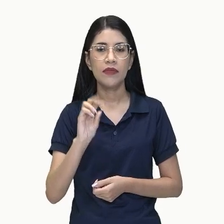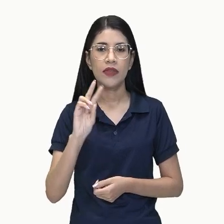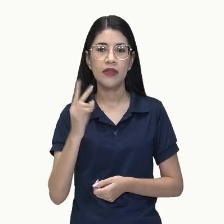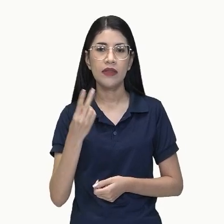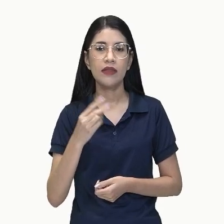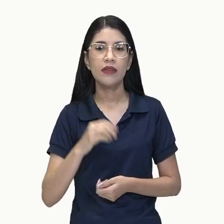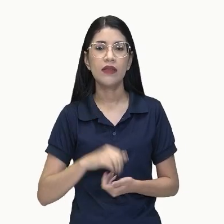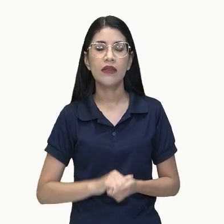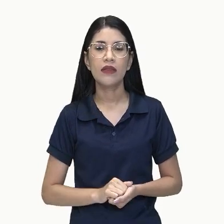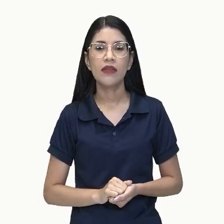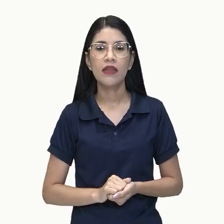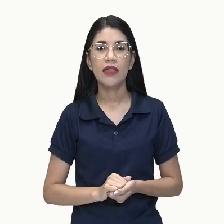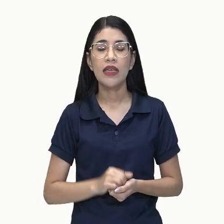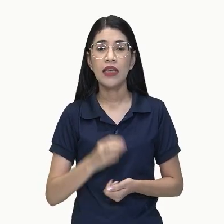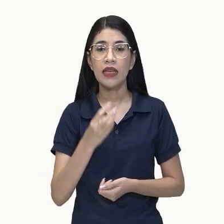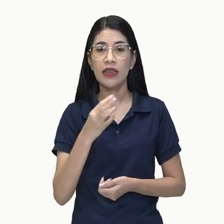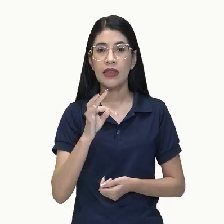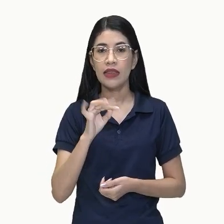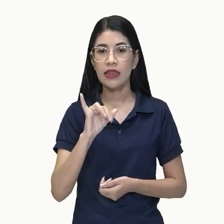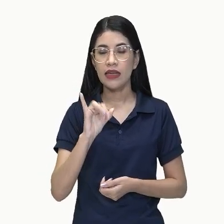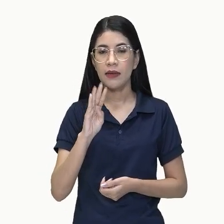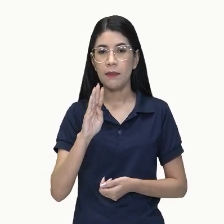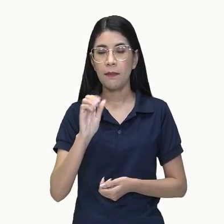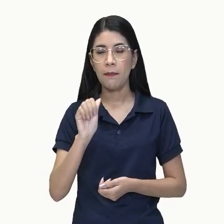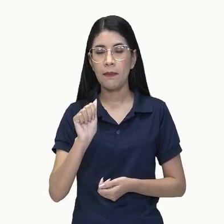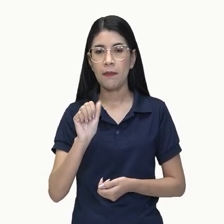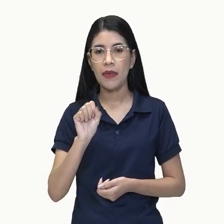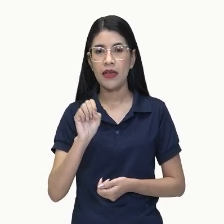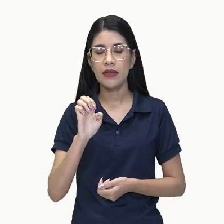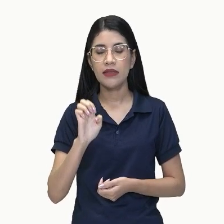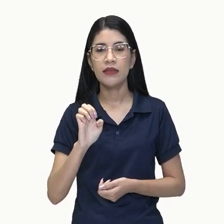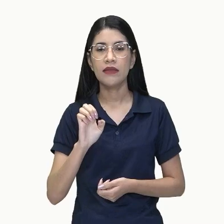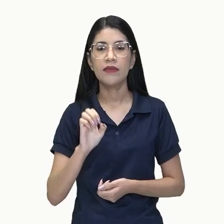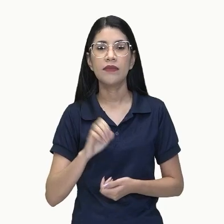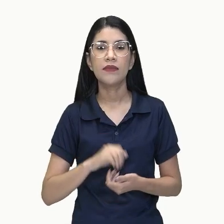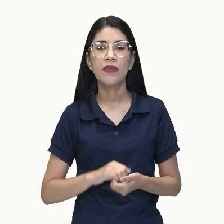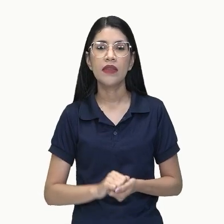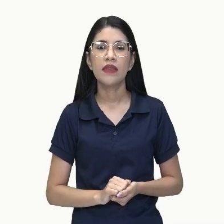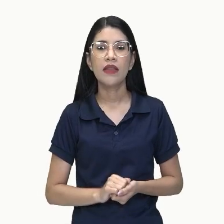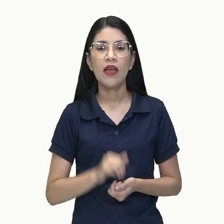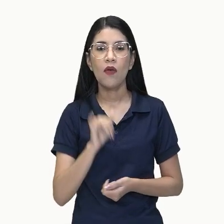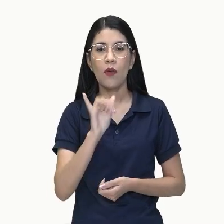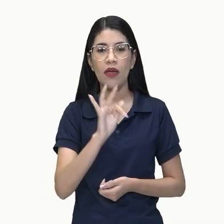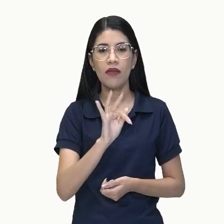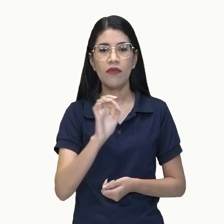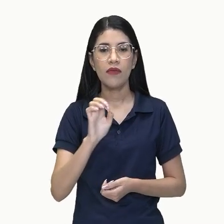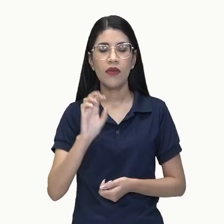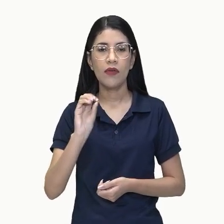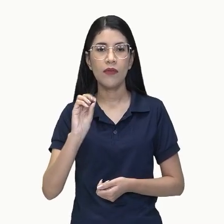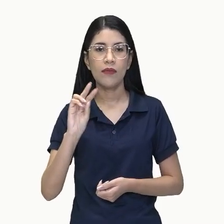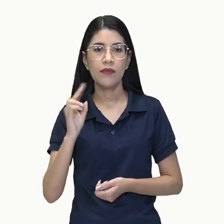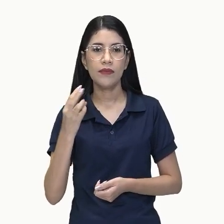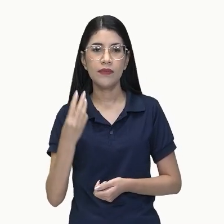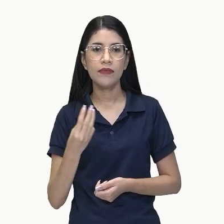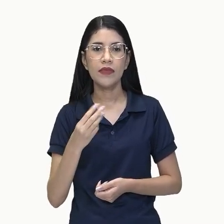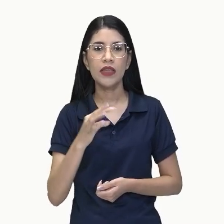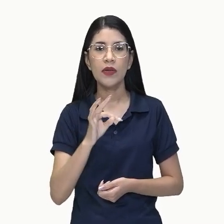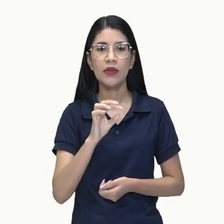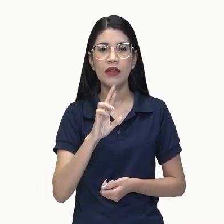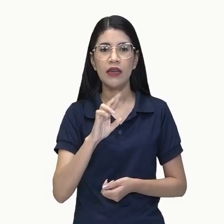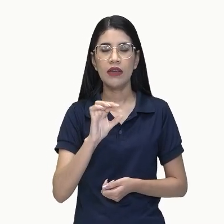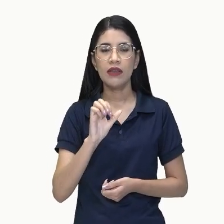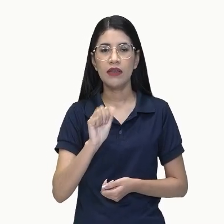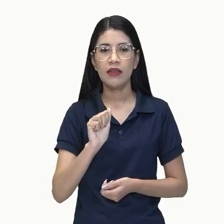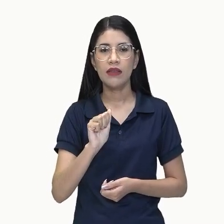tem 3 hidroxilas, né, hidróxido de ferro. E tetrabase quando tem 4 hidroxilas presentes. Então, é